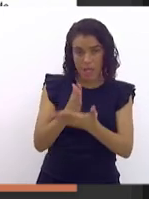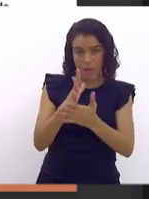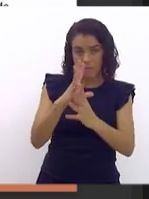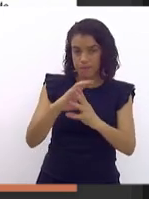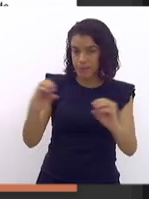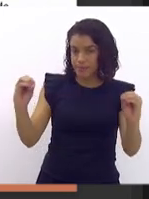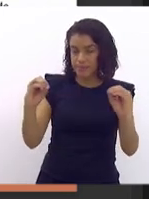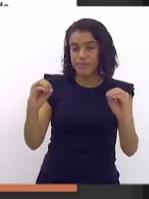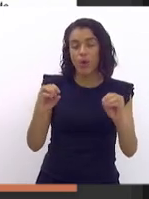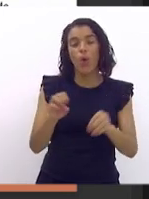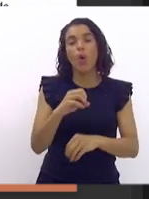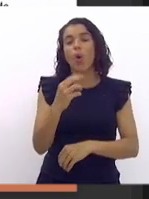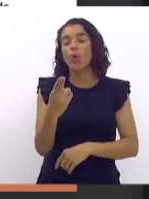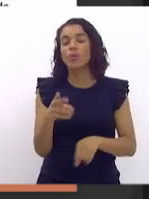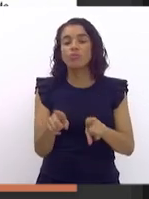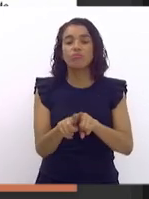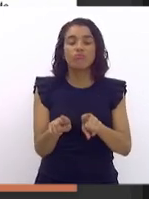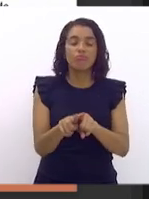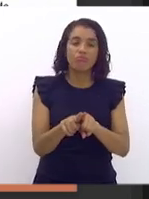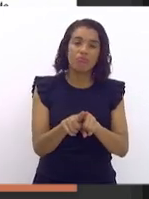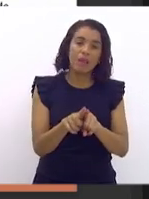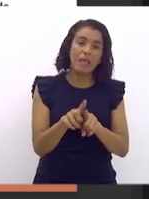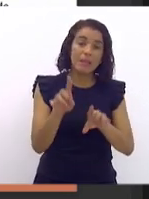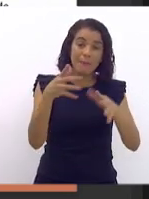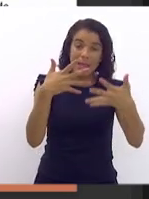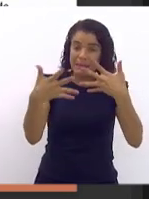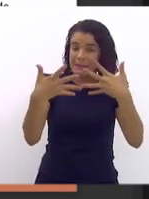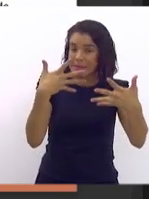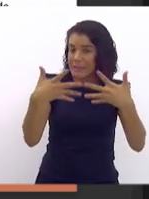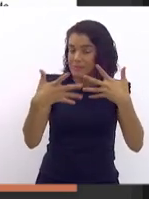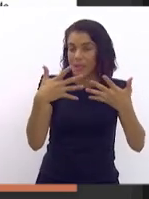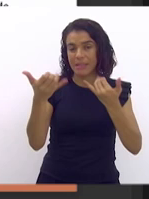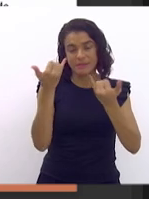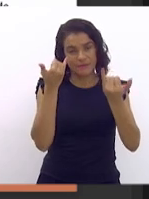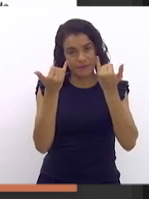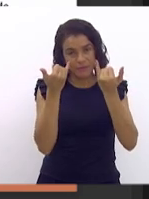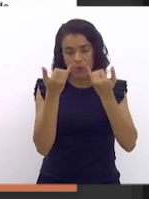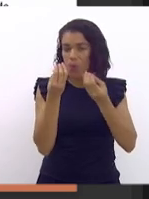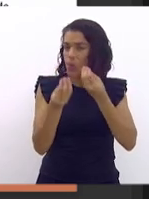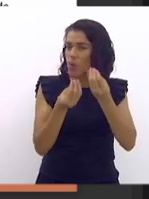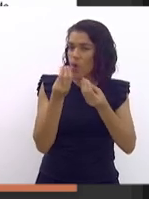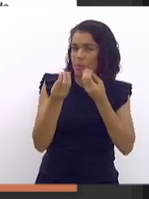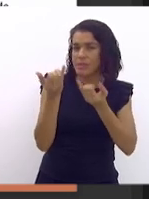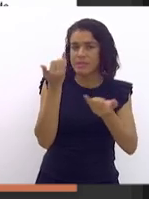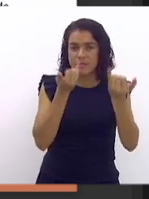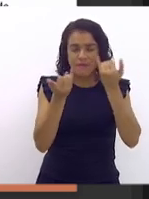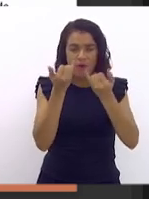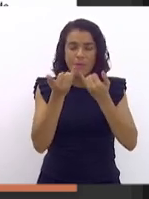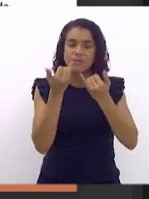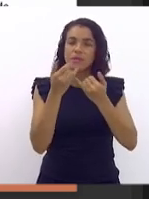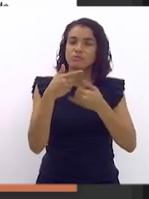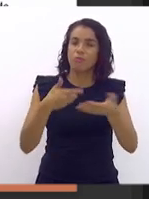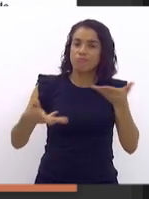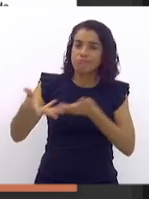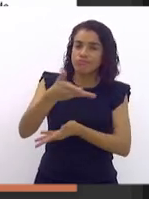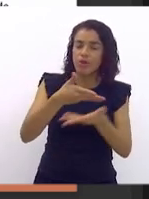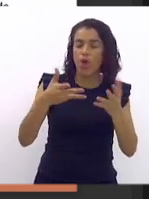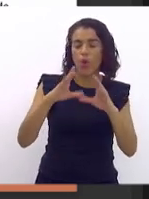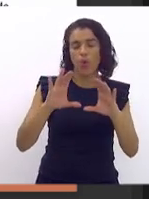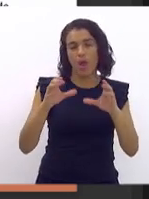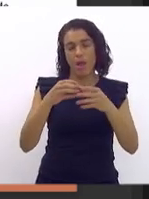cessada, quais são as lacunas também de transparência desses dados, né? Como que esses dados chegam a público? Então, tudo isso vai ser